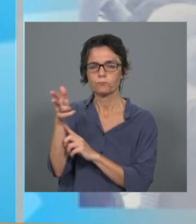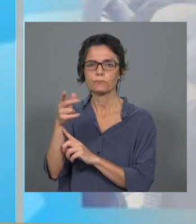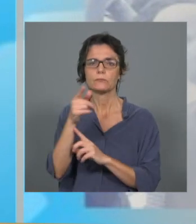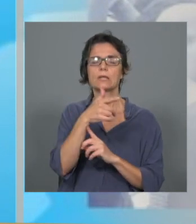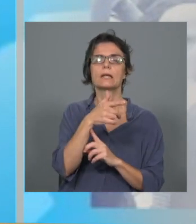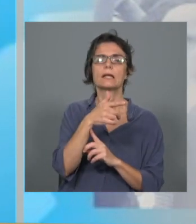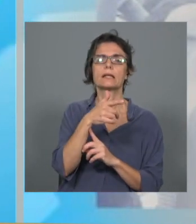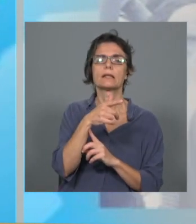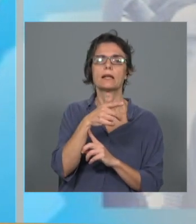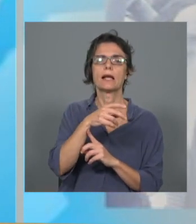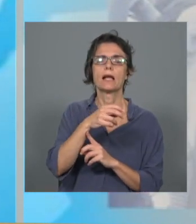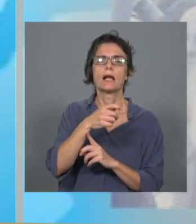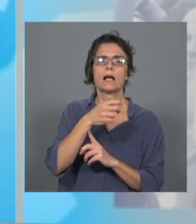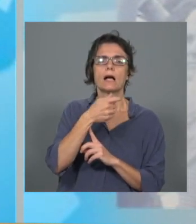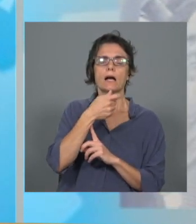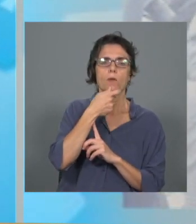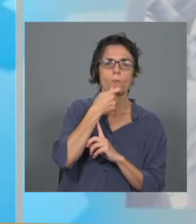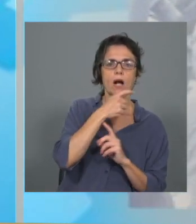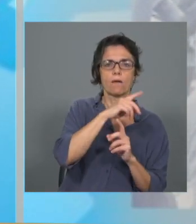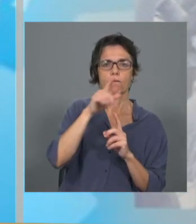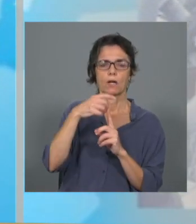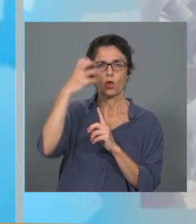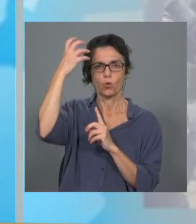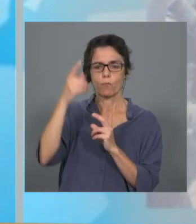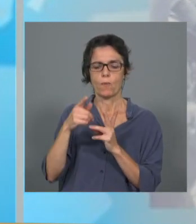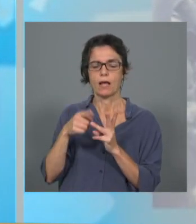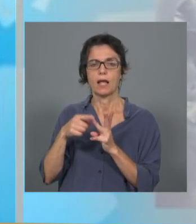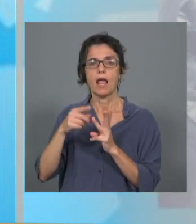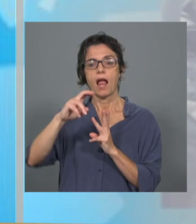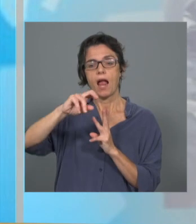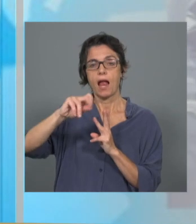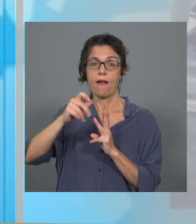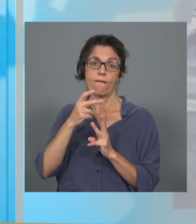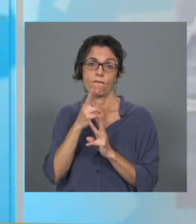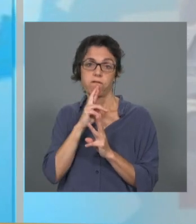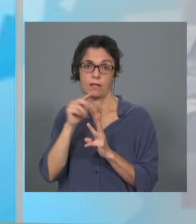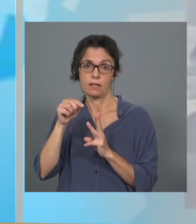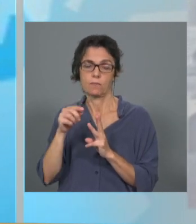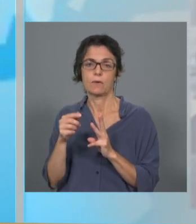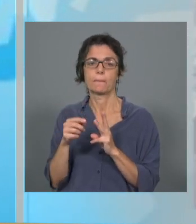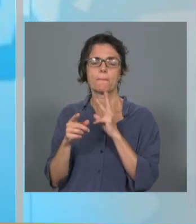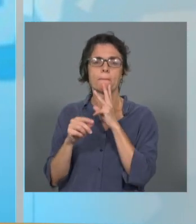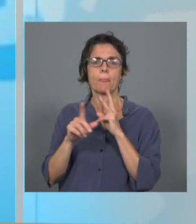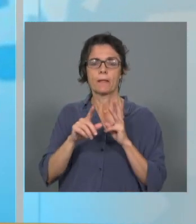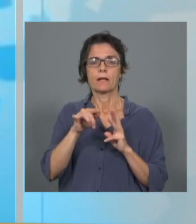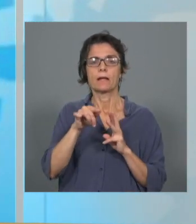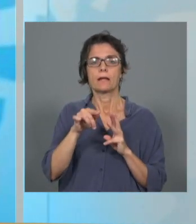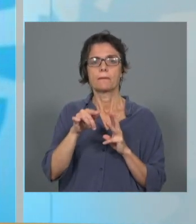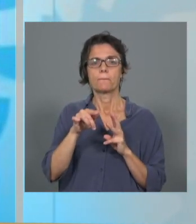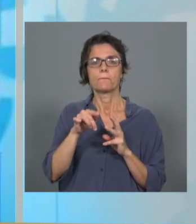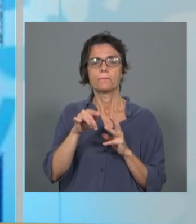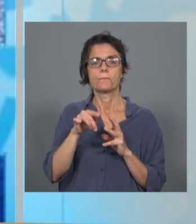Tomar e Fátima, em Lisboa, e nós, desde o primeiro momento, acolhemos toda